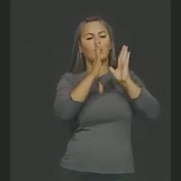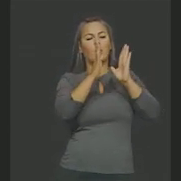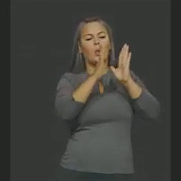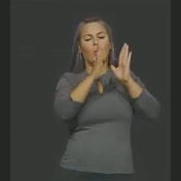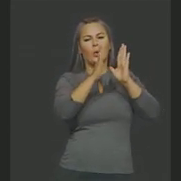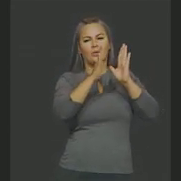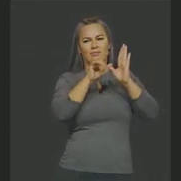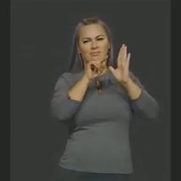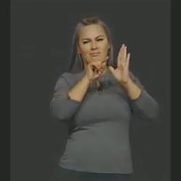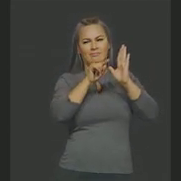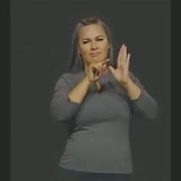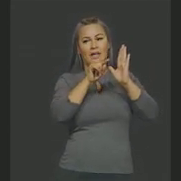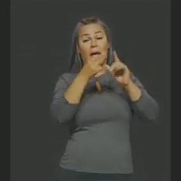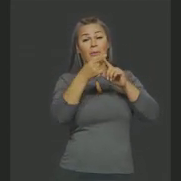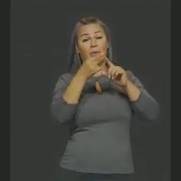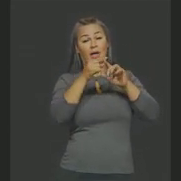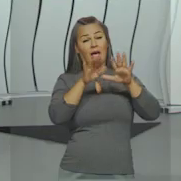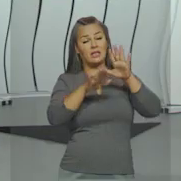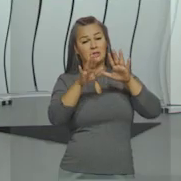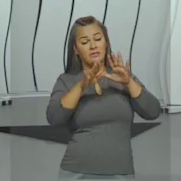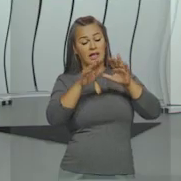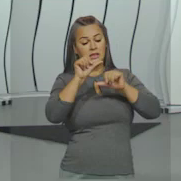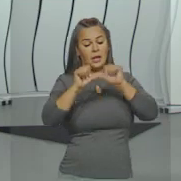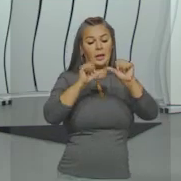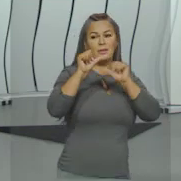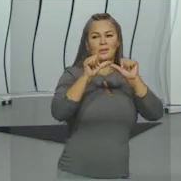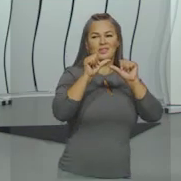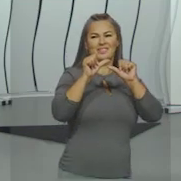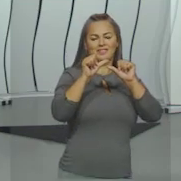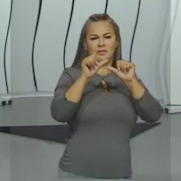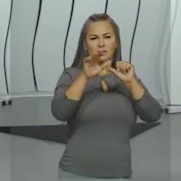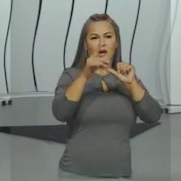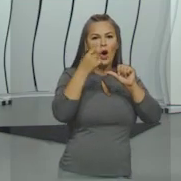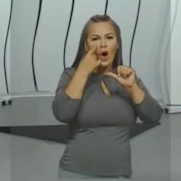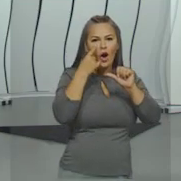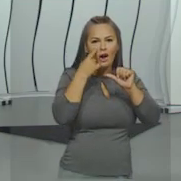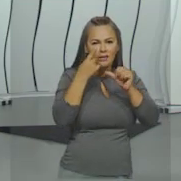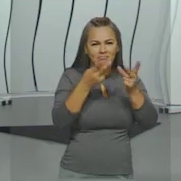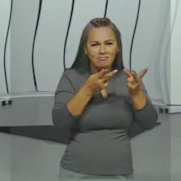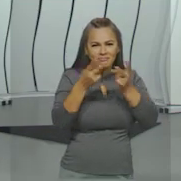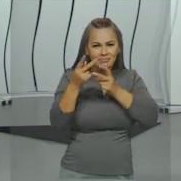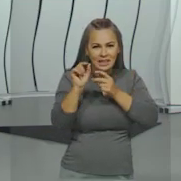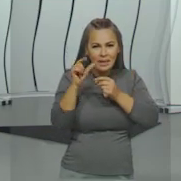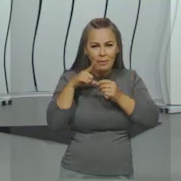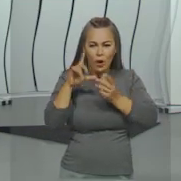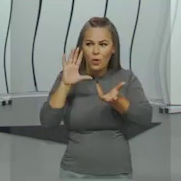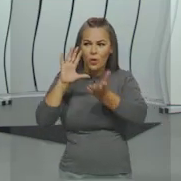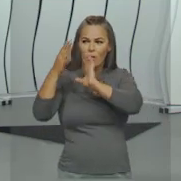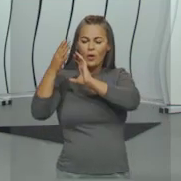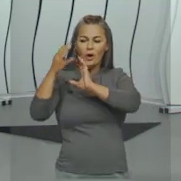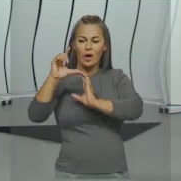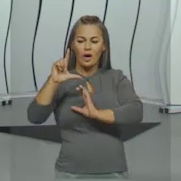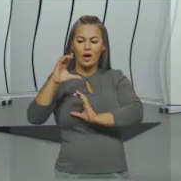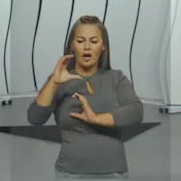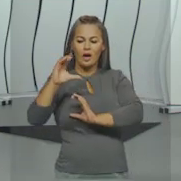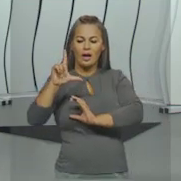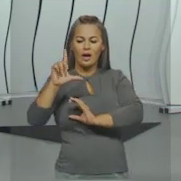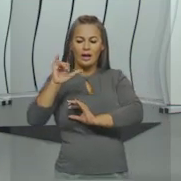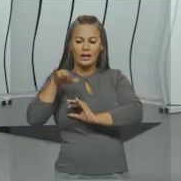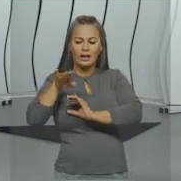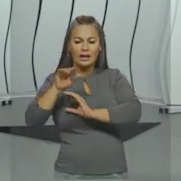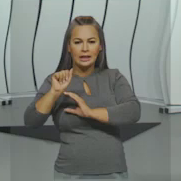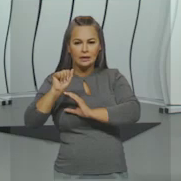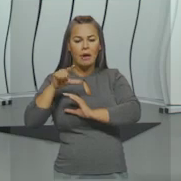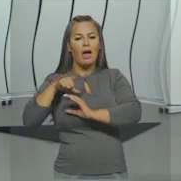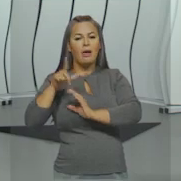pode variar de horas a semanas. Olha a diferença gigante entre clima e tempo. Clima pertence a uma